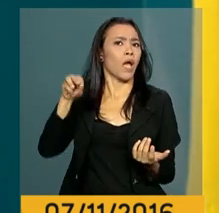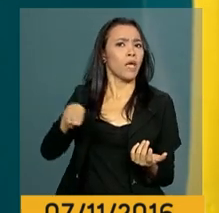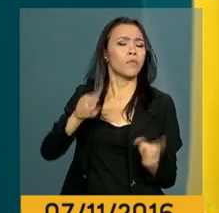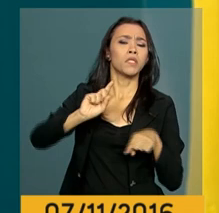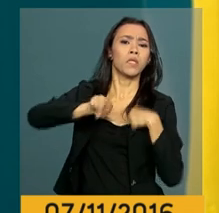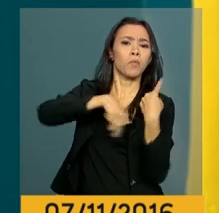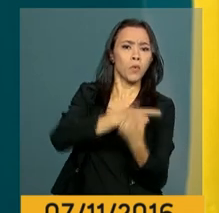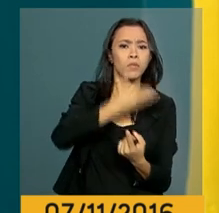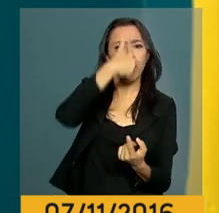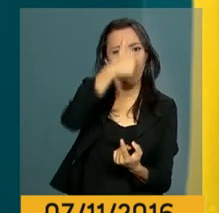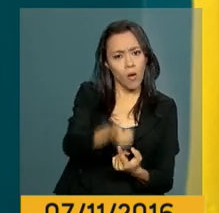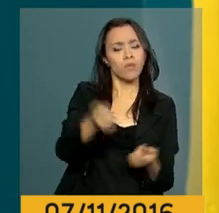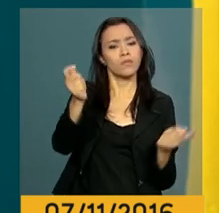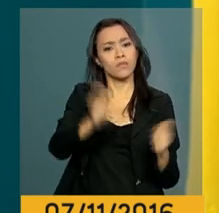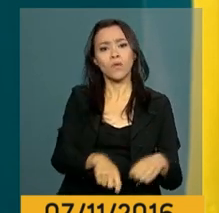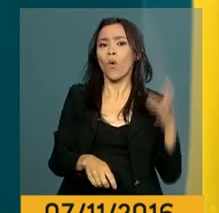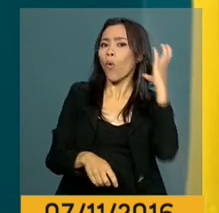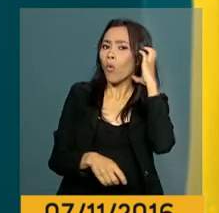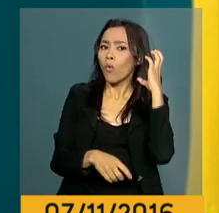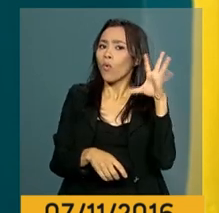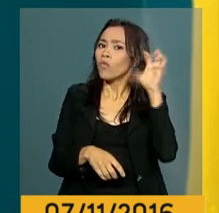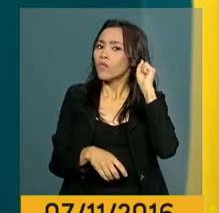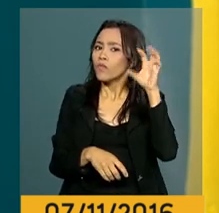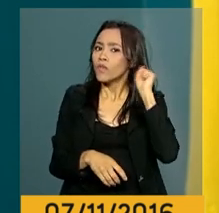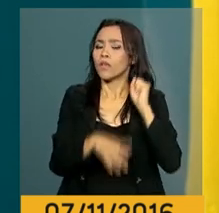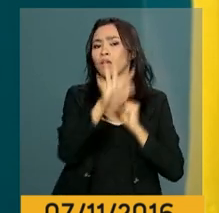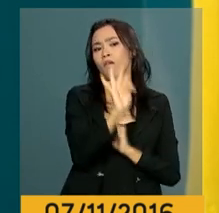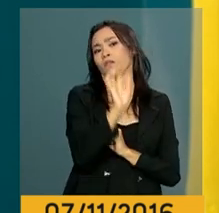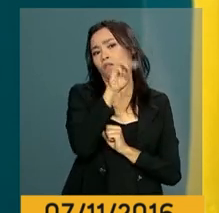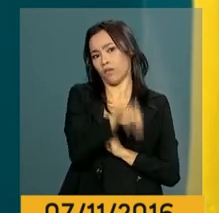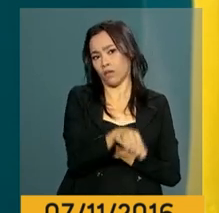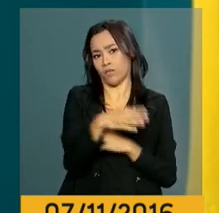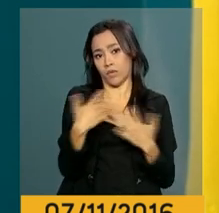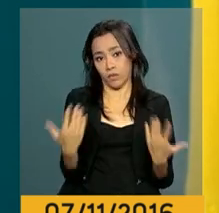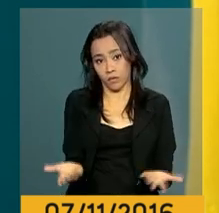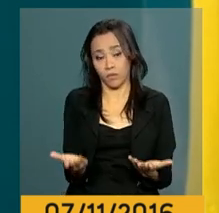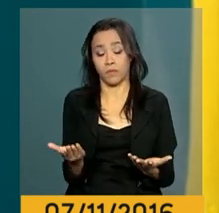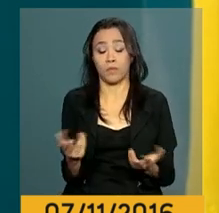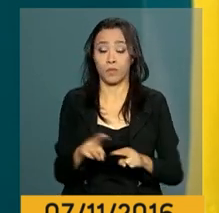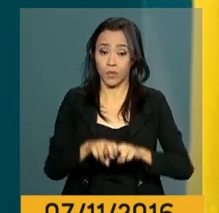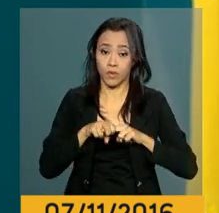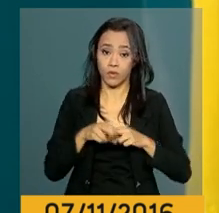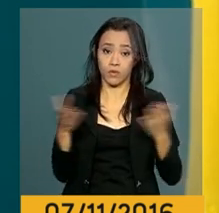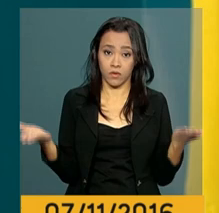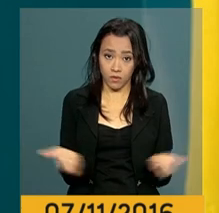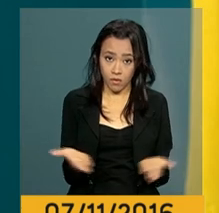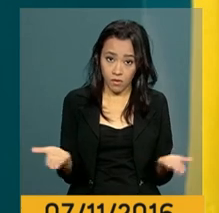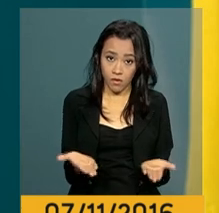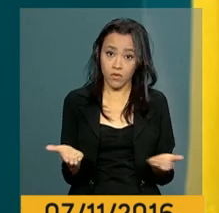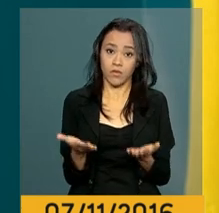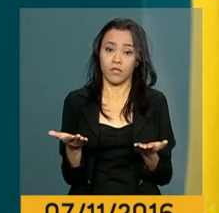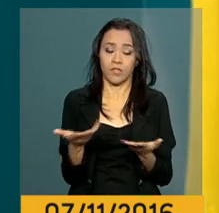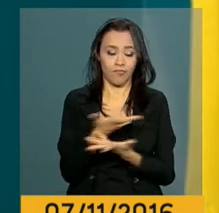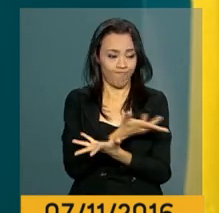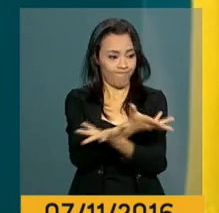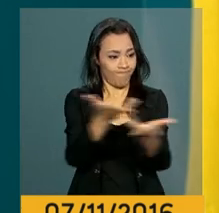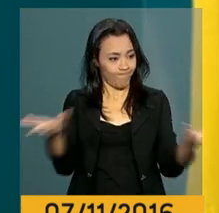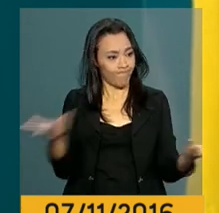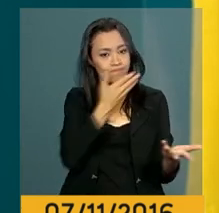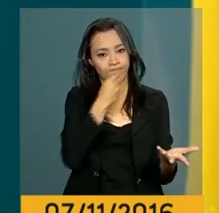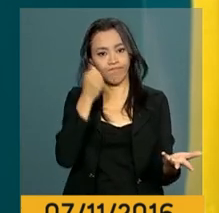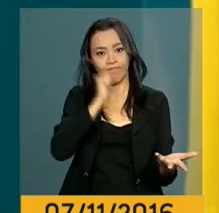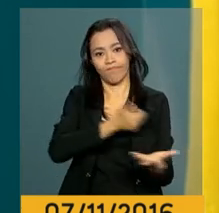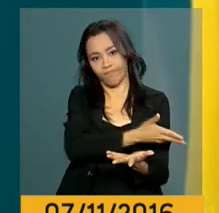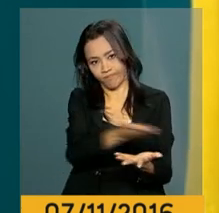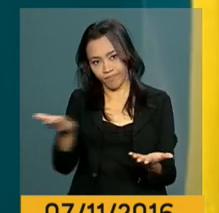ouvir em melhores condições as rádios FMs. E por isso que este momento, meus amigos, meus senhores, minhas